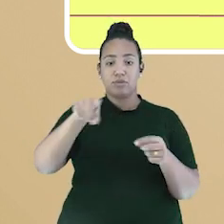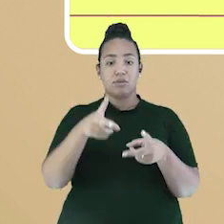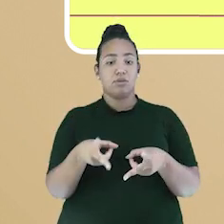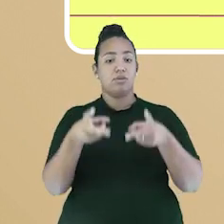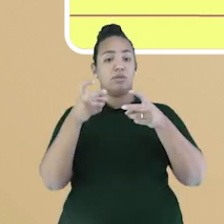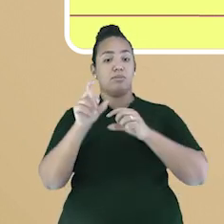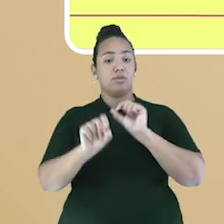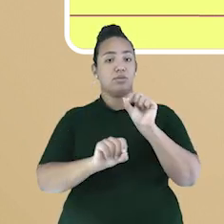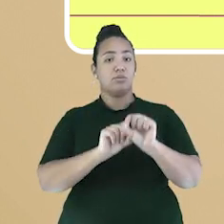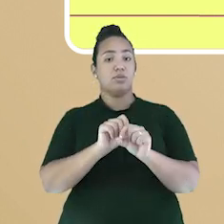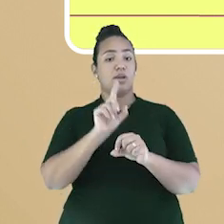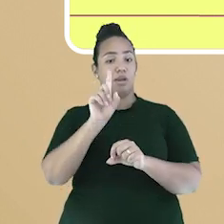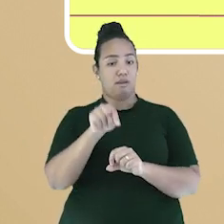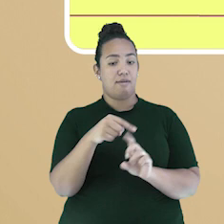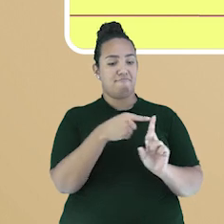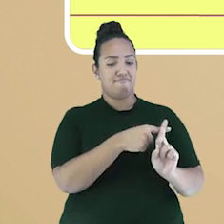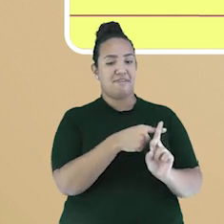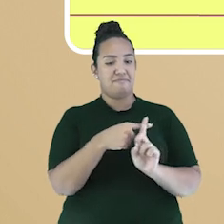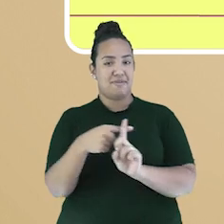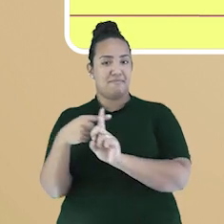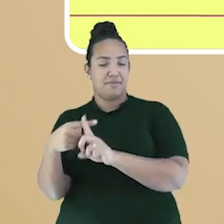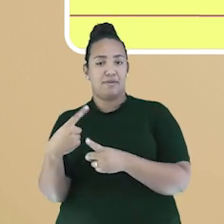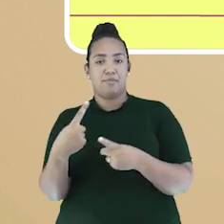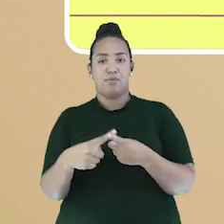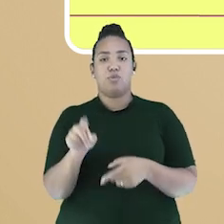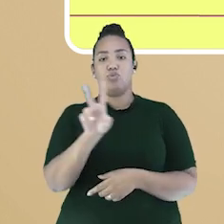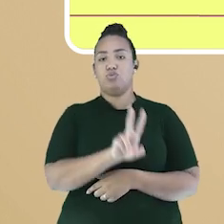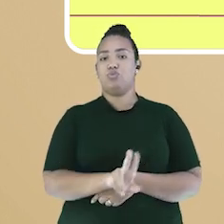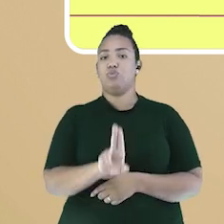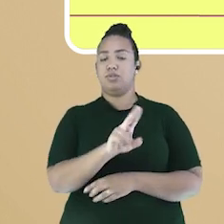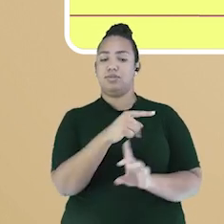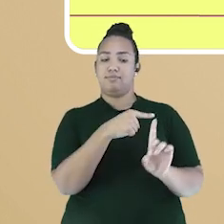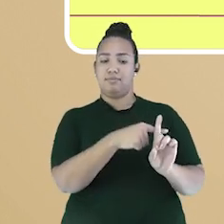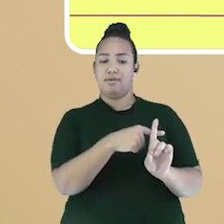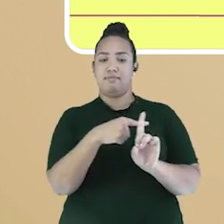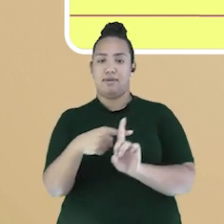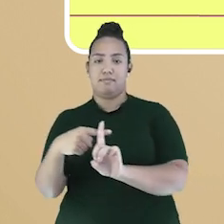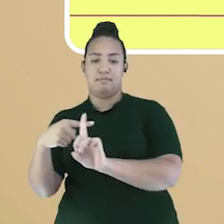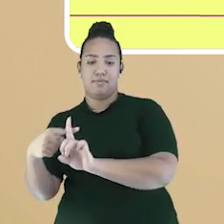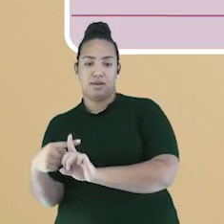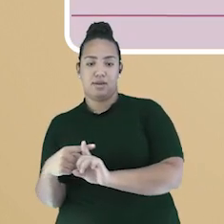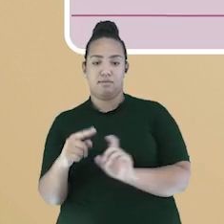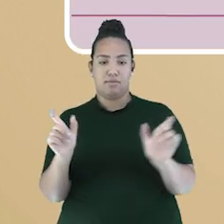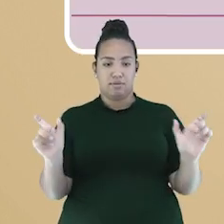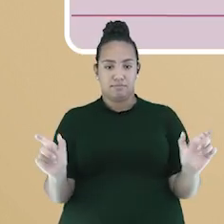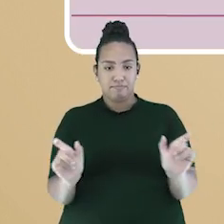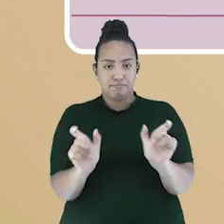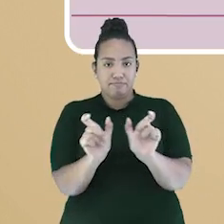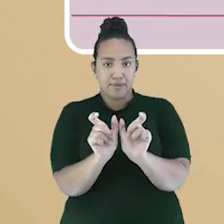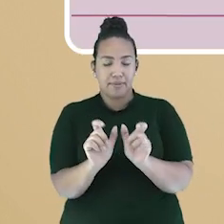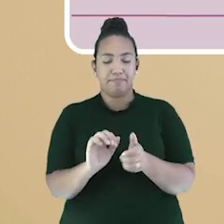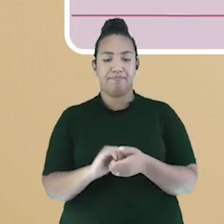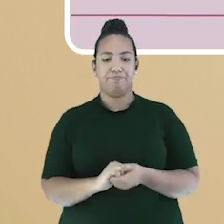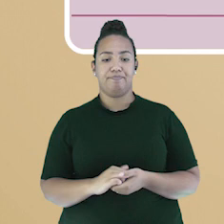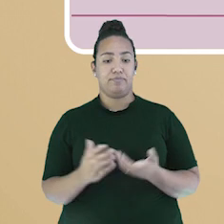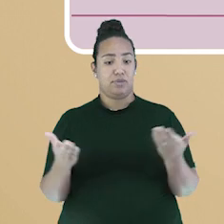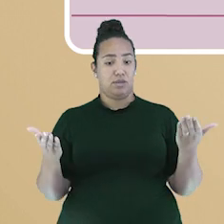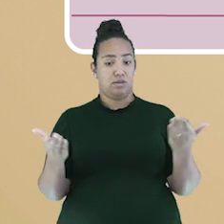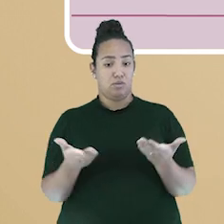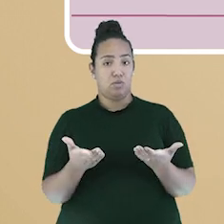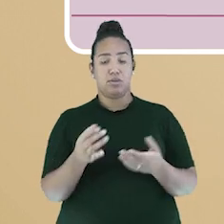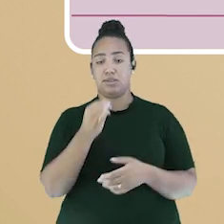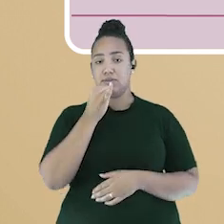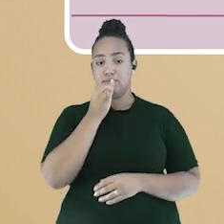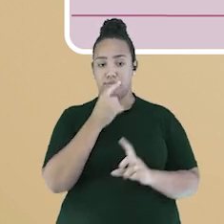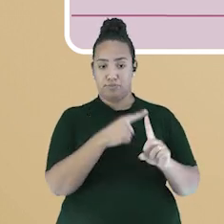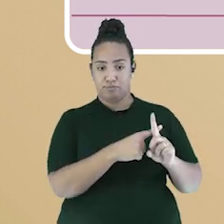aditiva pois usa apenas a adição para juntar todas as partes já decomposição multiplicativa